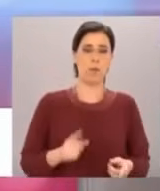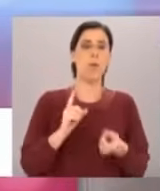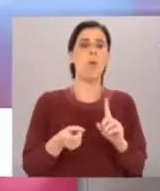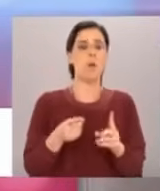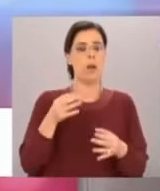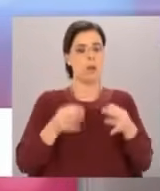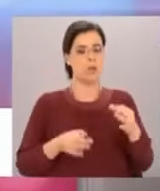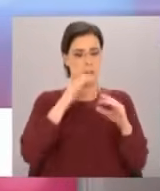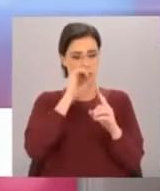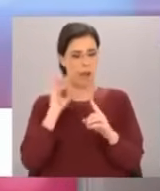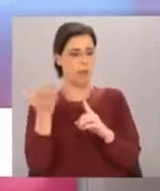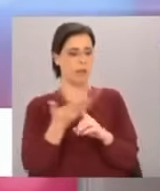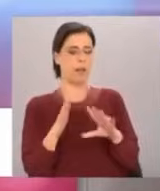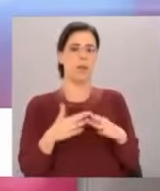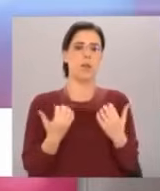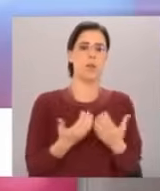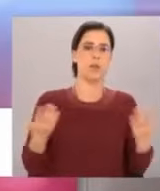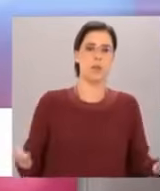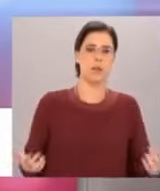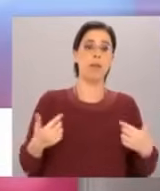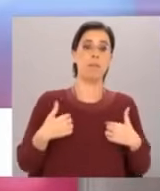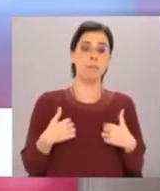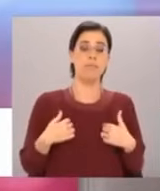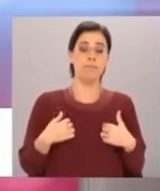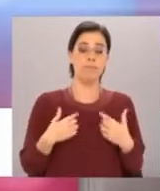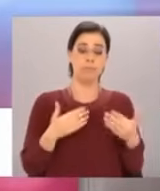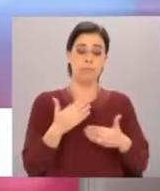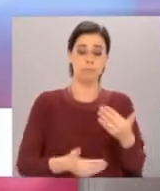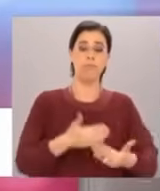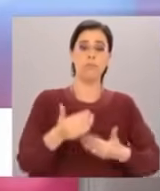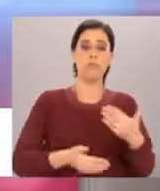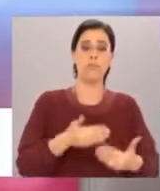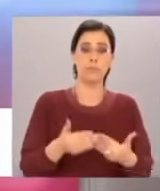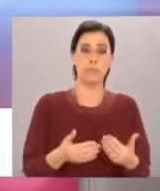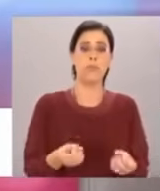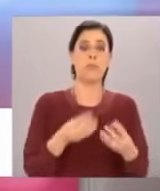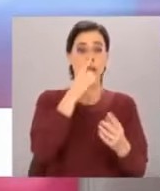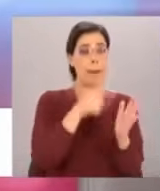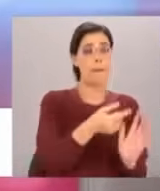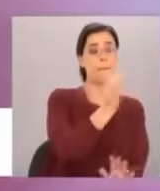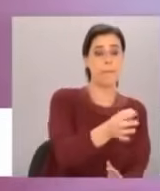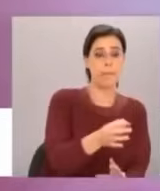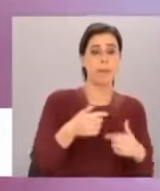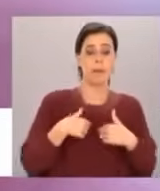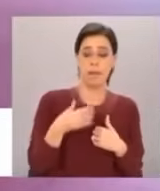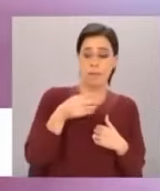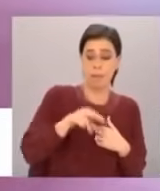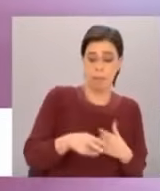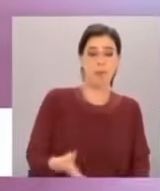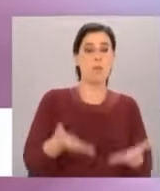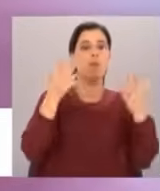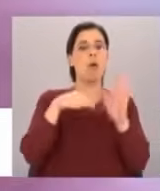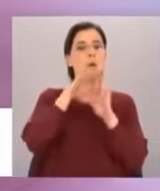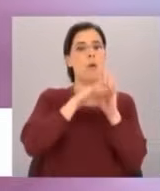por aquilo que é uma Justiça ambiental e social nós temos conseguido uma rota não só de Chegamos aqui é mais precisa foi pela mão do Pânico se